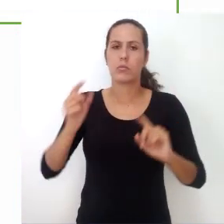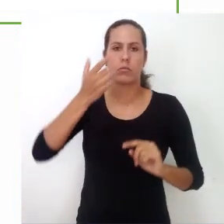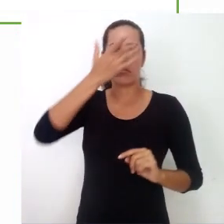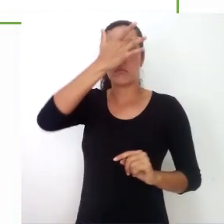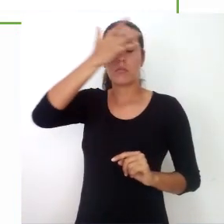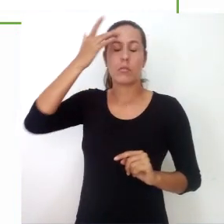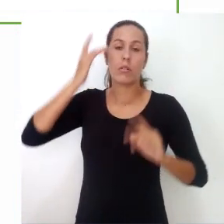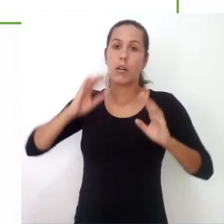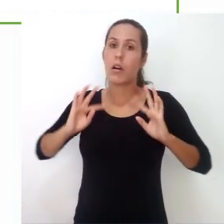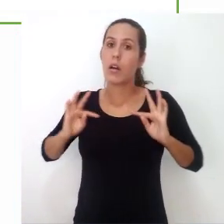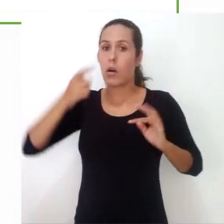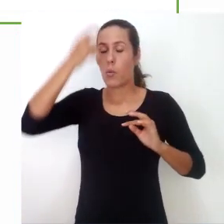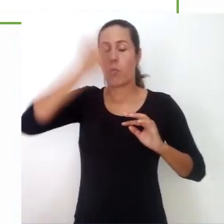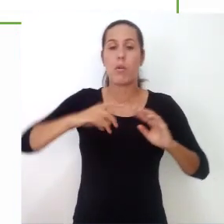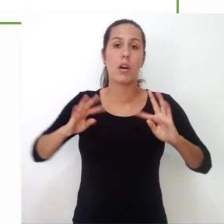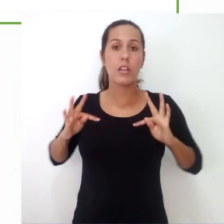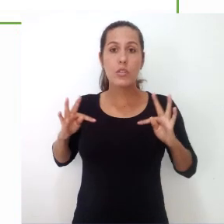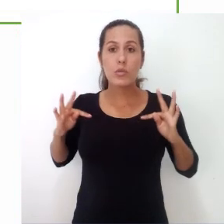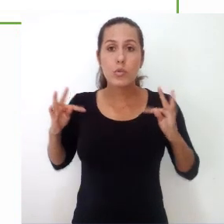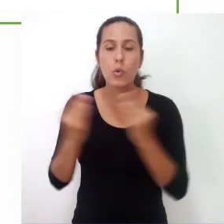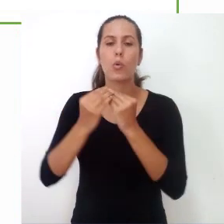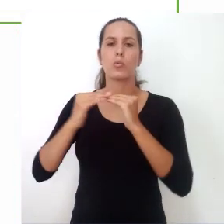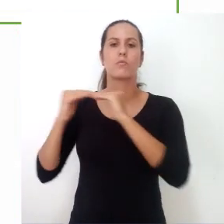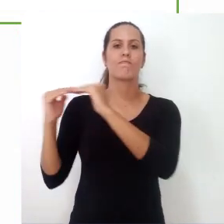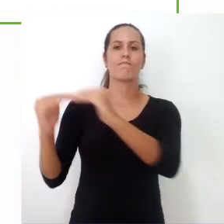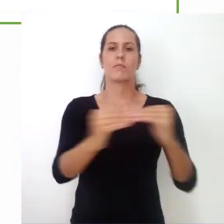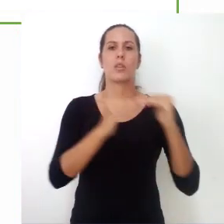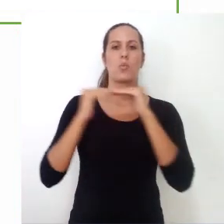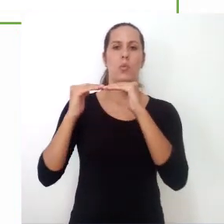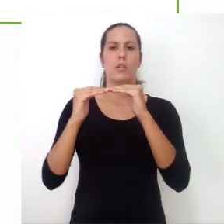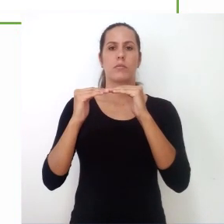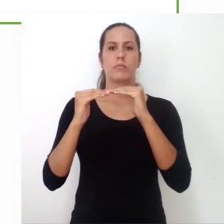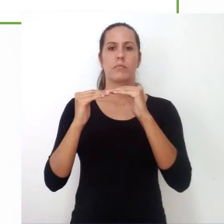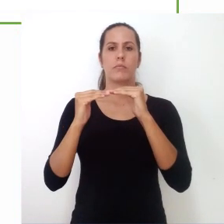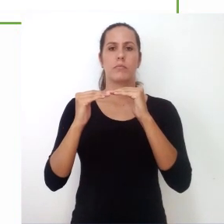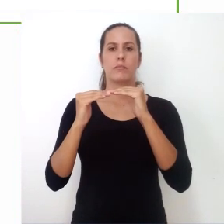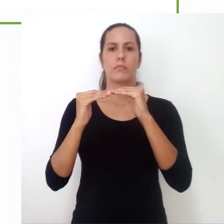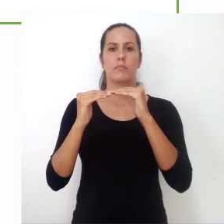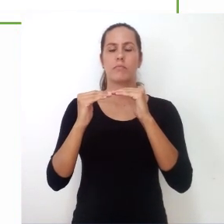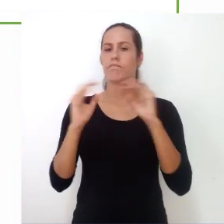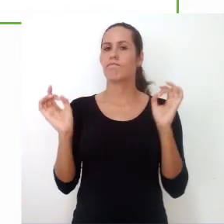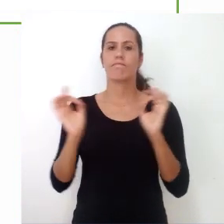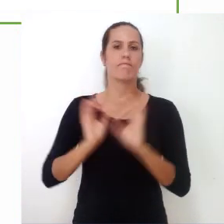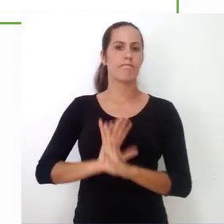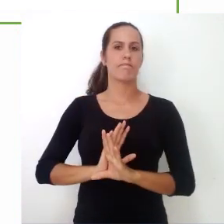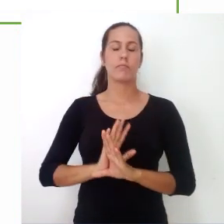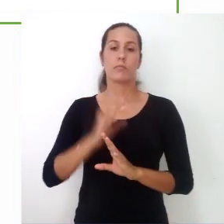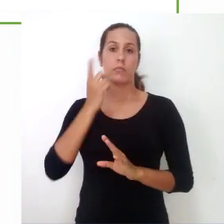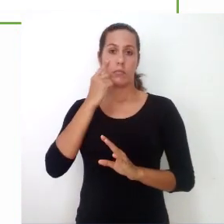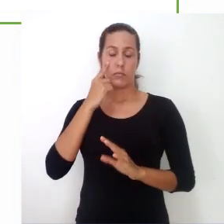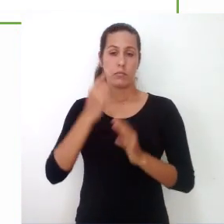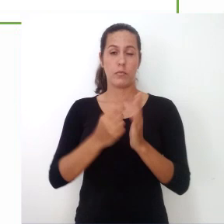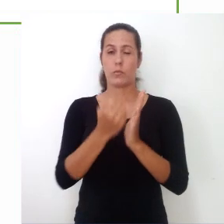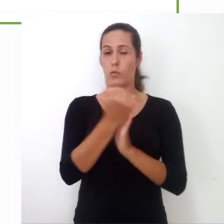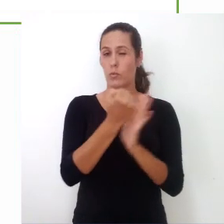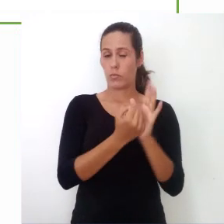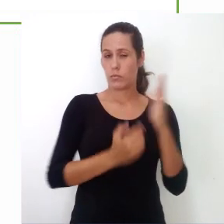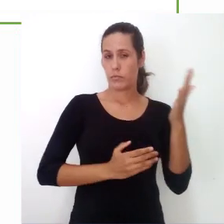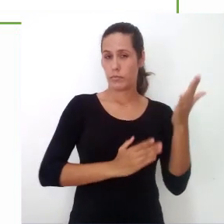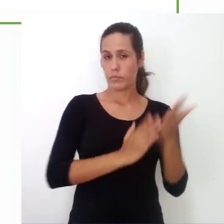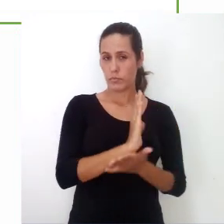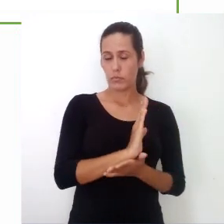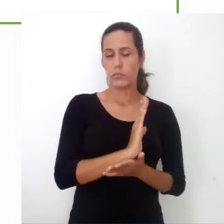são iguais, sem exceção. Foi aprovado, historicamente, o documento